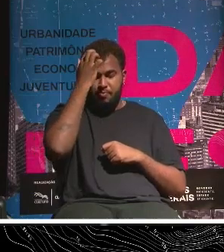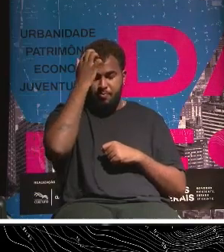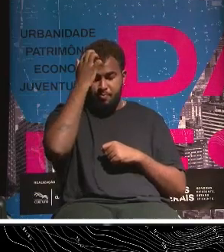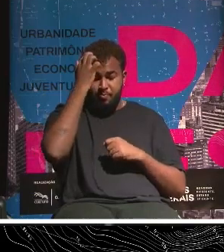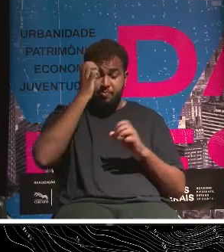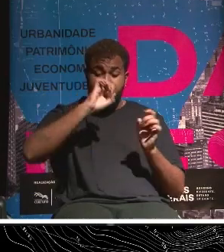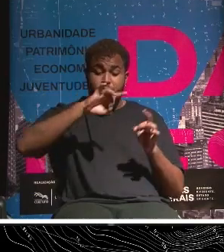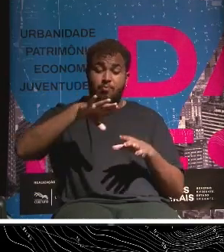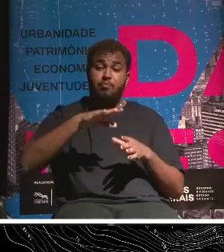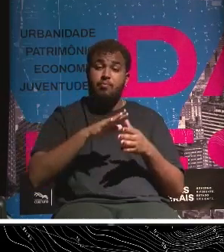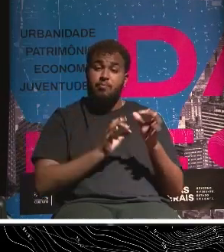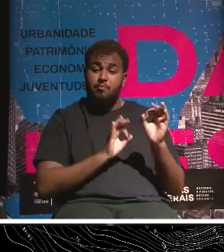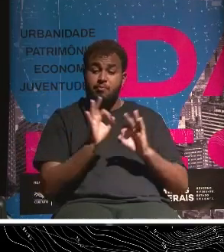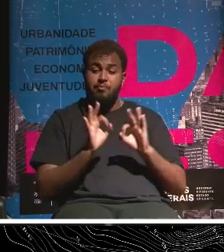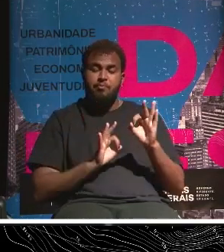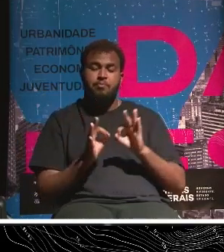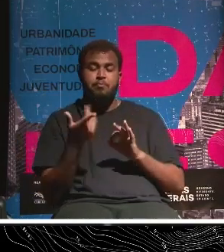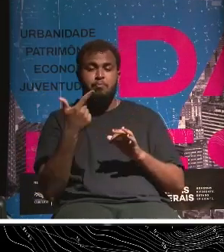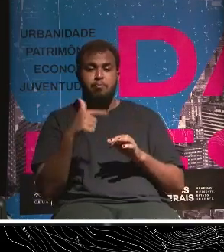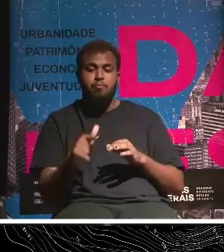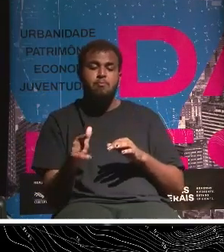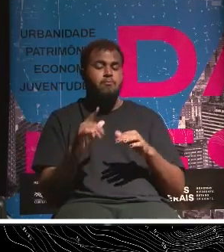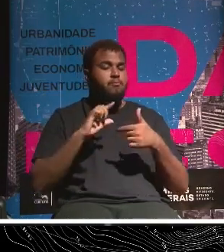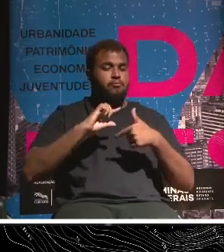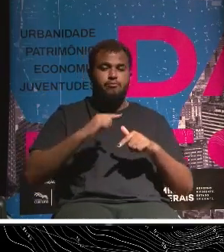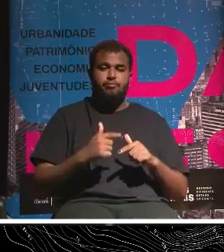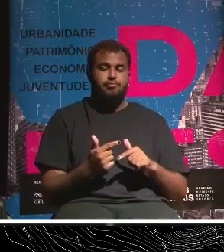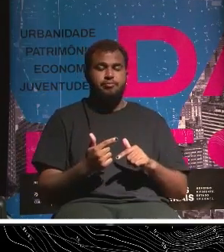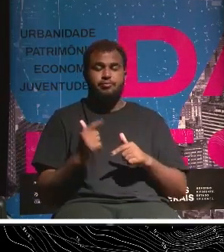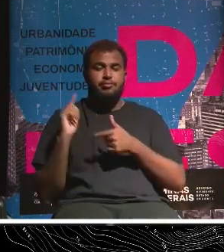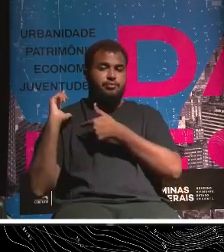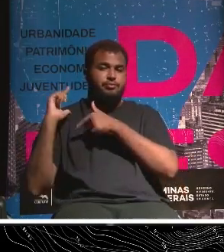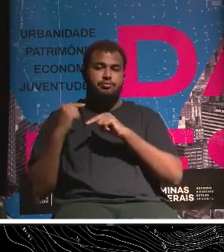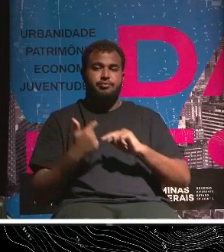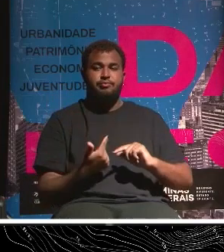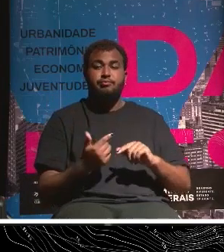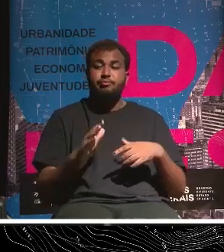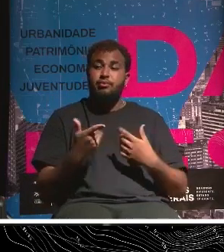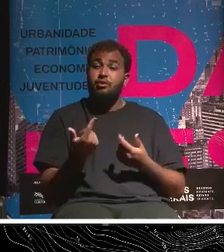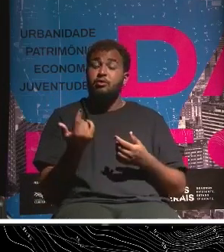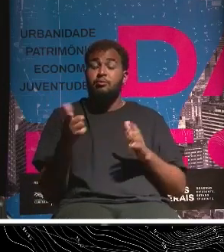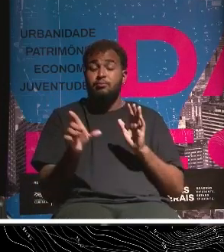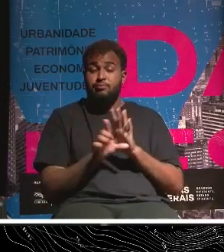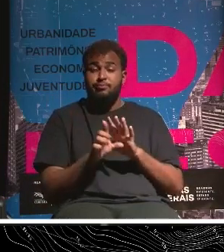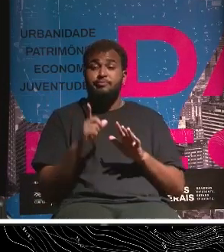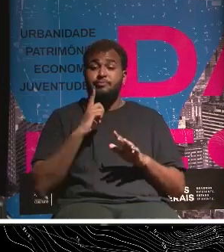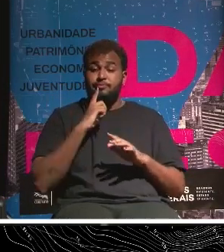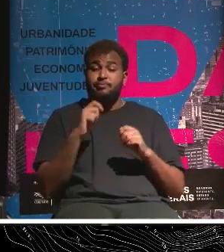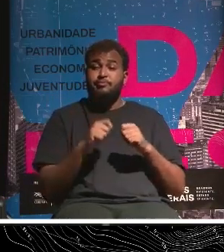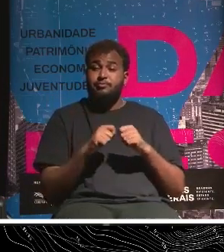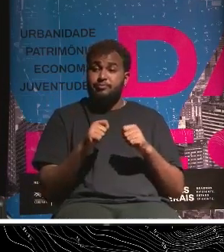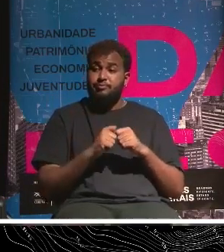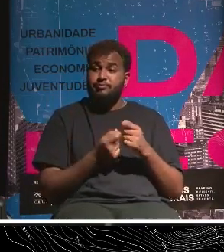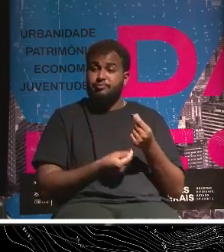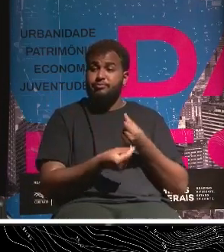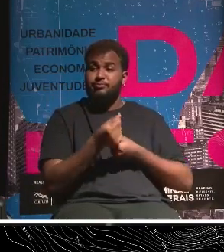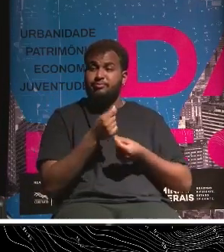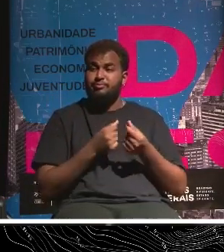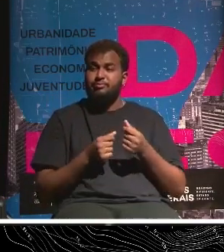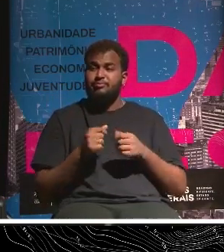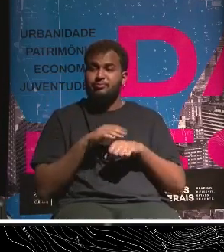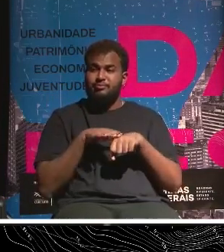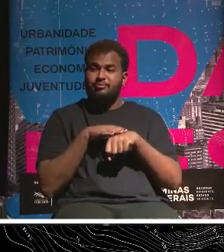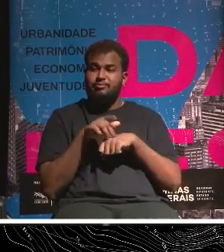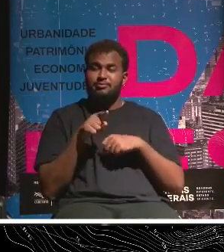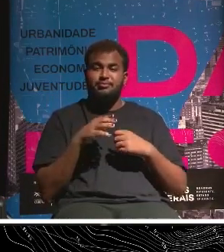Então, chamam-se de organizações outras, não tradicionais, e não ditas como formas legítimas de fazer grana, porque não tem um